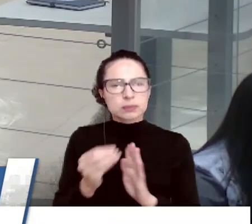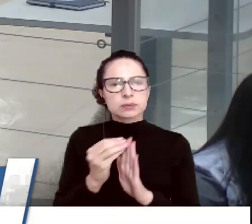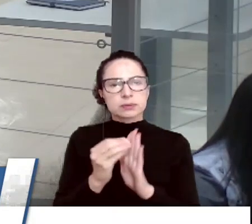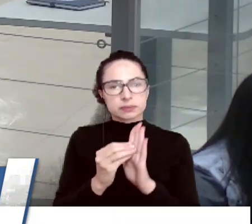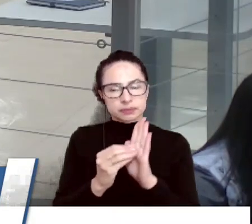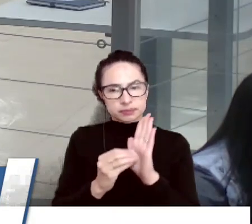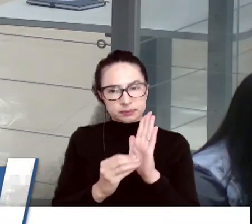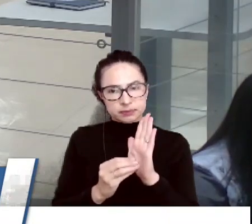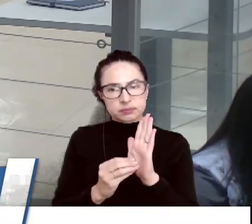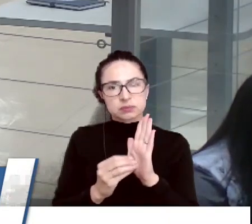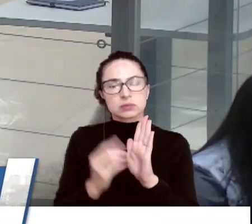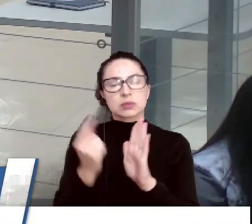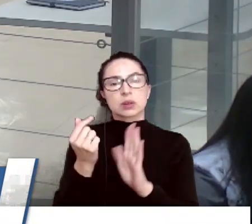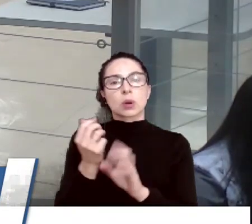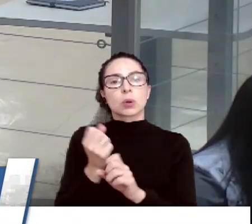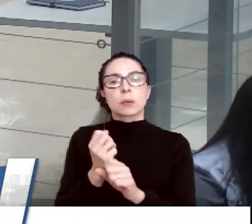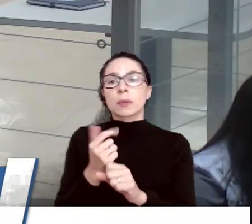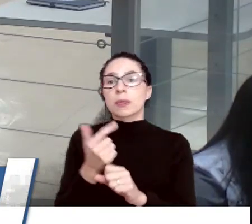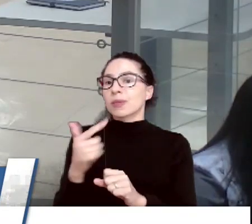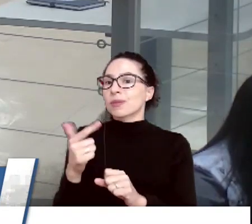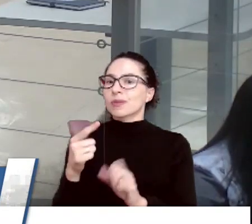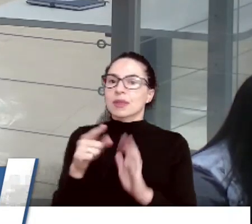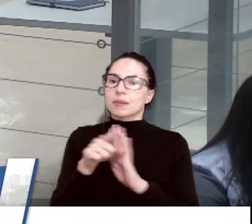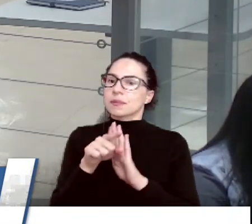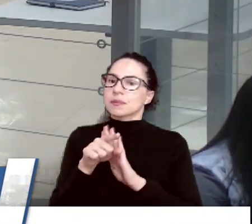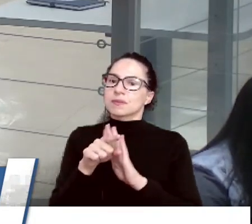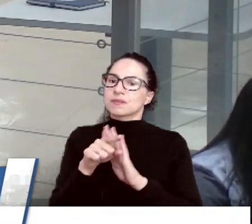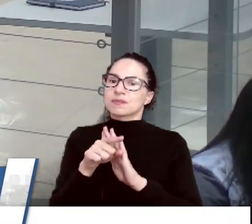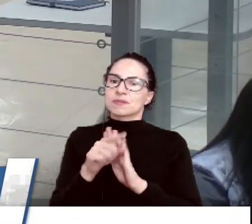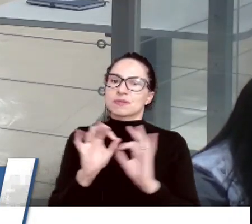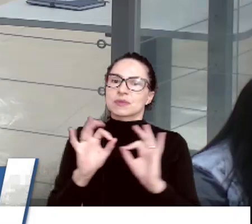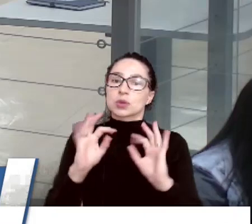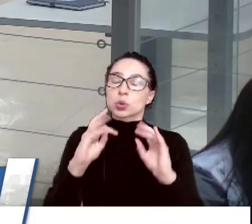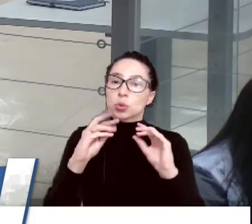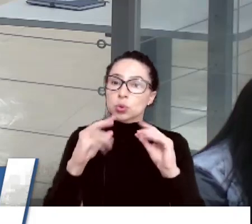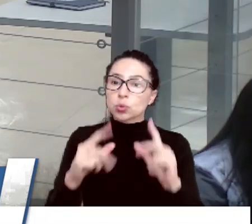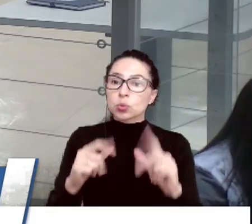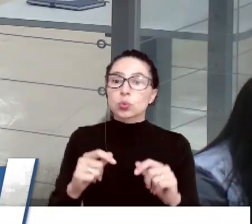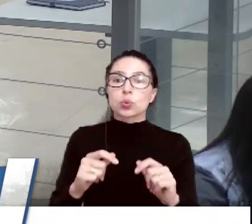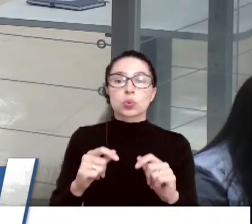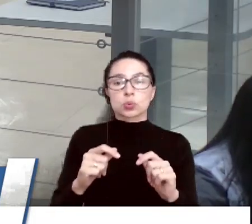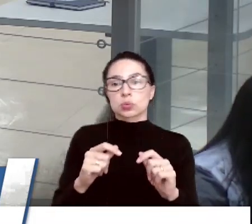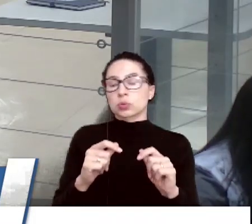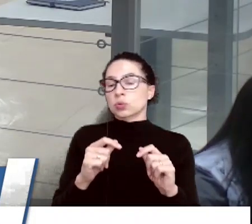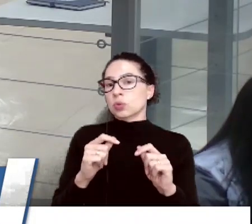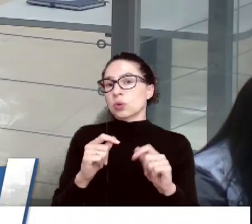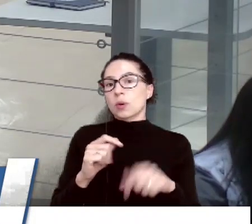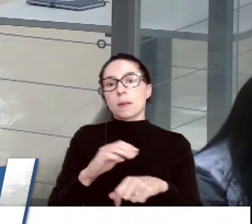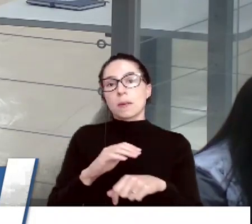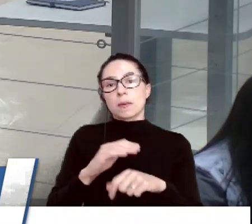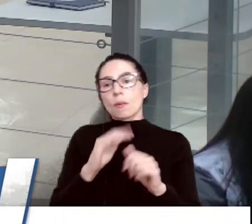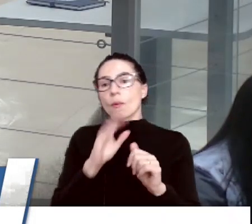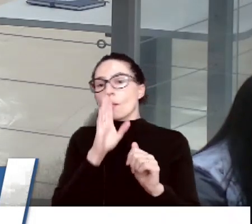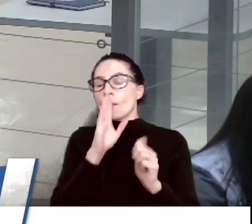da contabilidade, não existe auditoria nenhuma. É tudo feito no segredo.